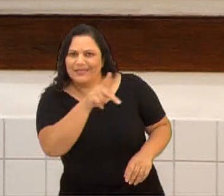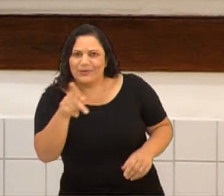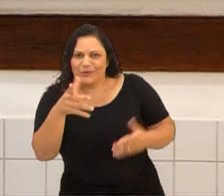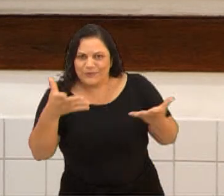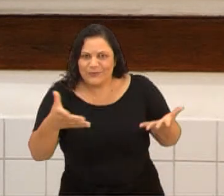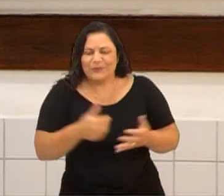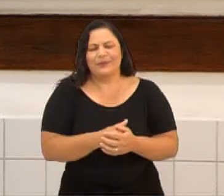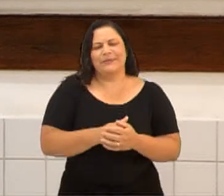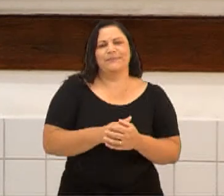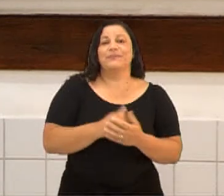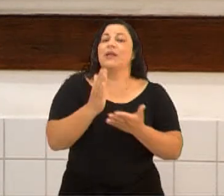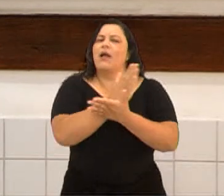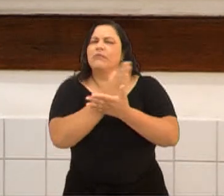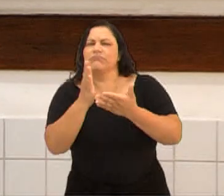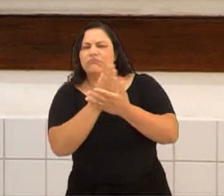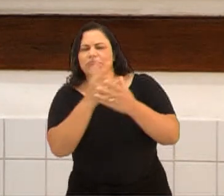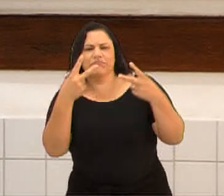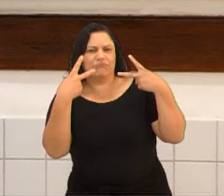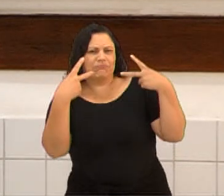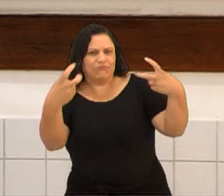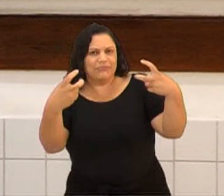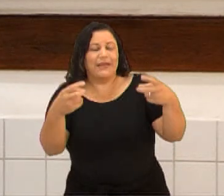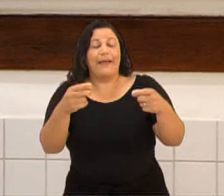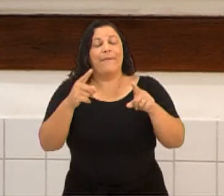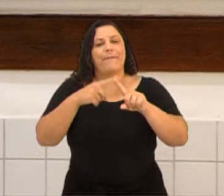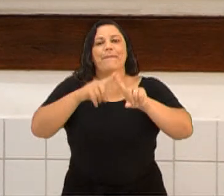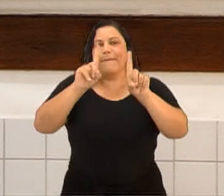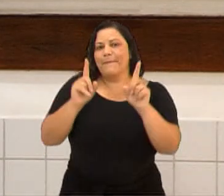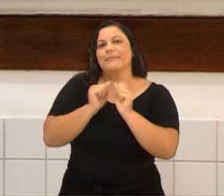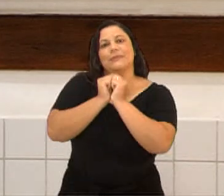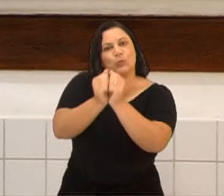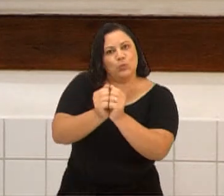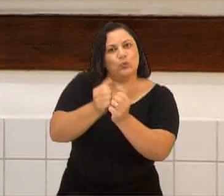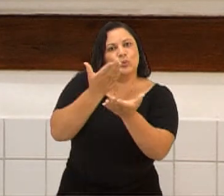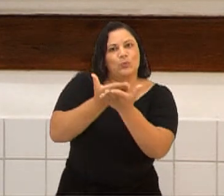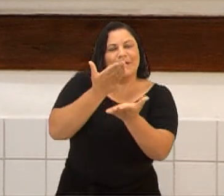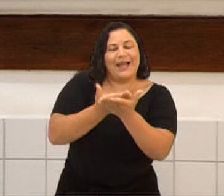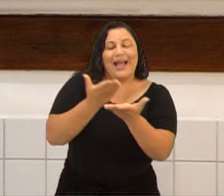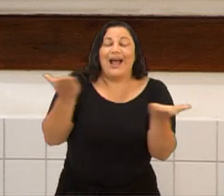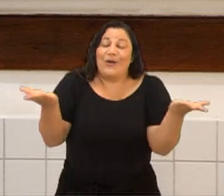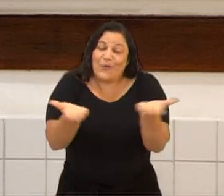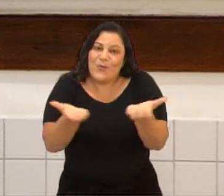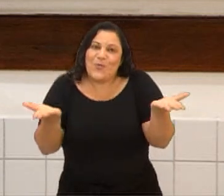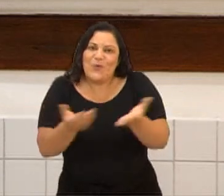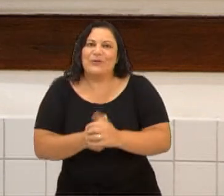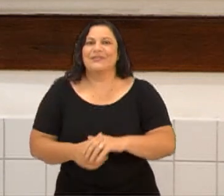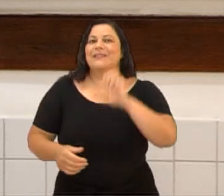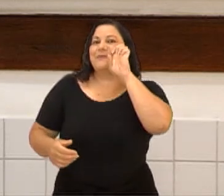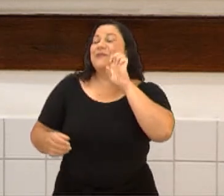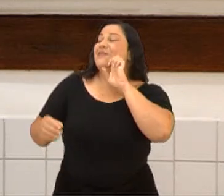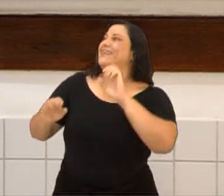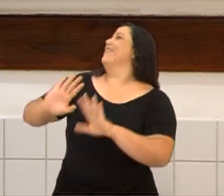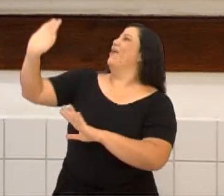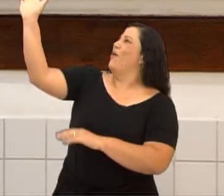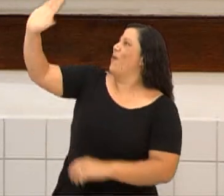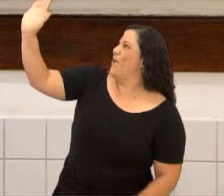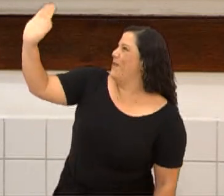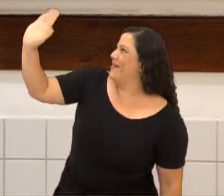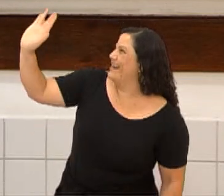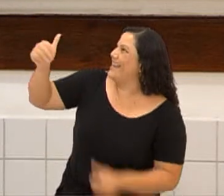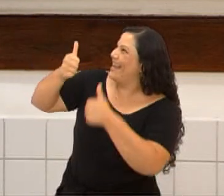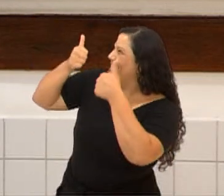me viram ainda, mas estamos juntos para mais uma aula. Hoje estamos aqui com a Elisângela.